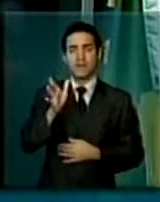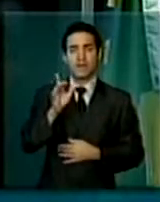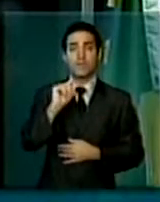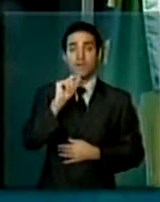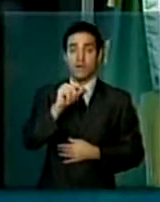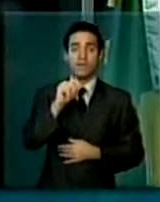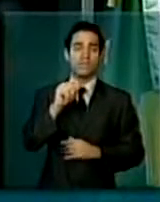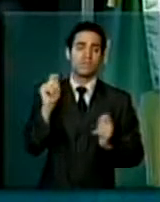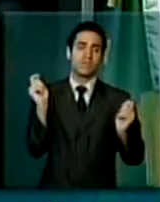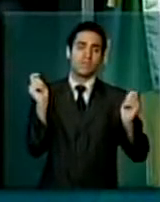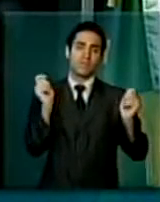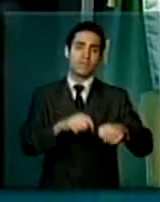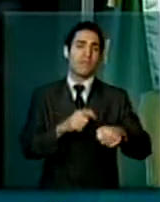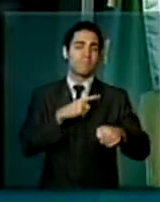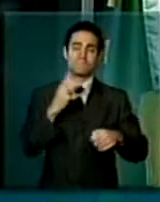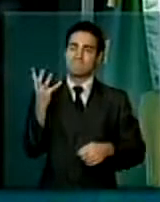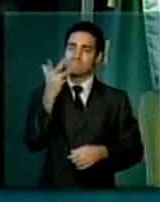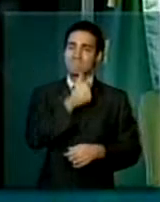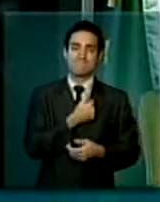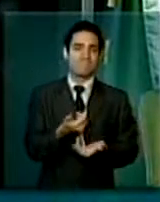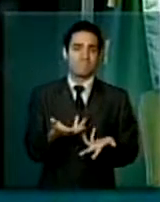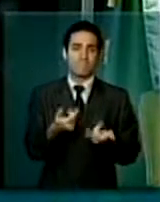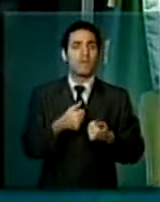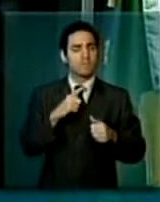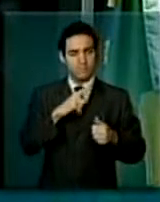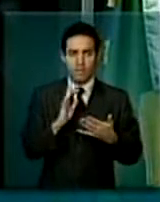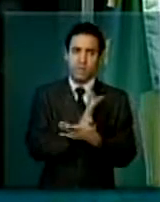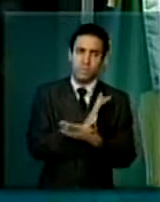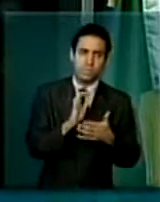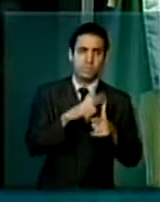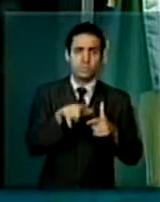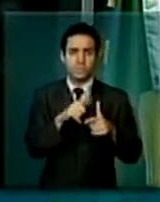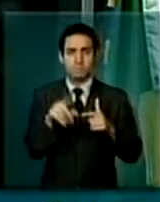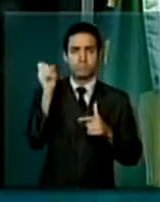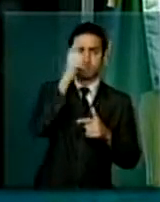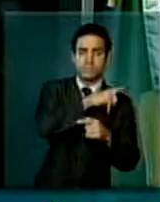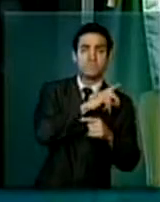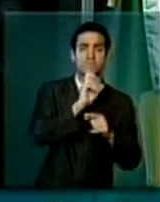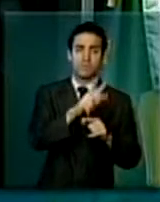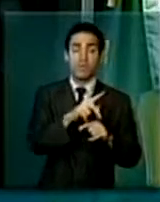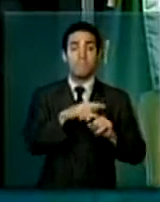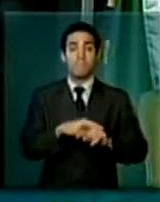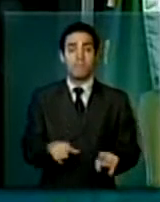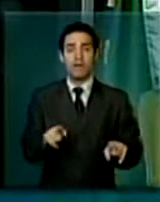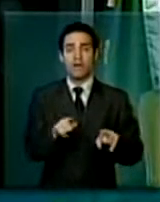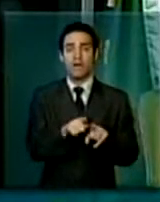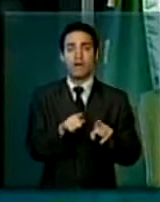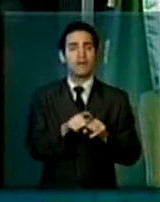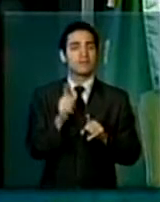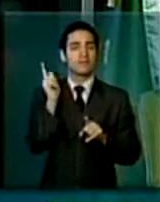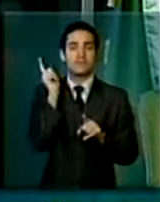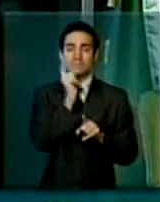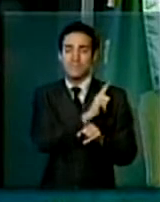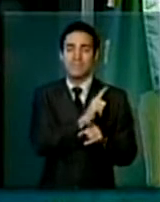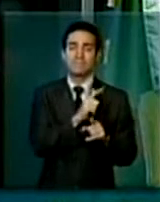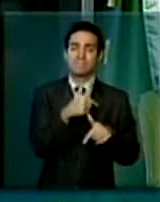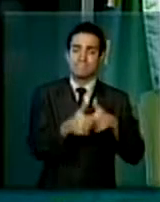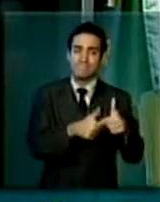via possível e bela, e embora com as suas dificuldades, um caminho que diminui todas as distâncias na busca por